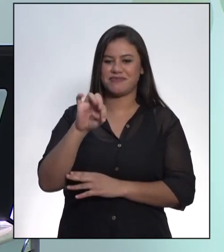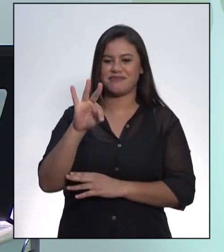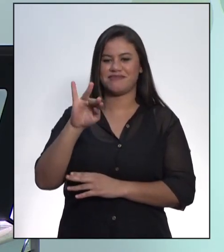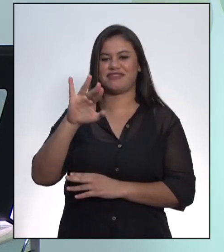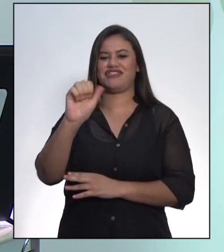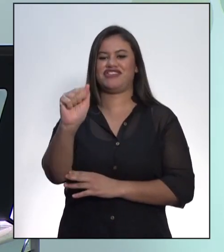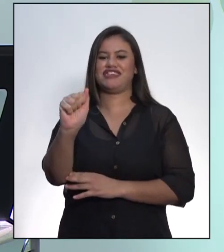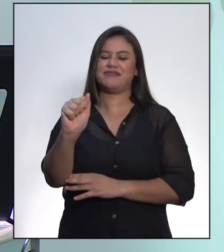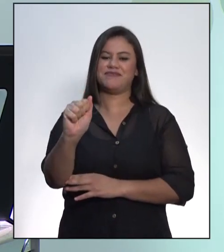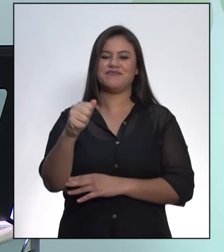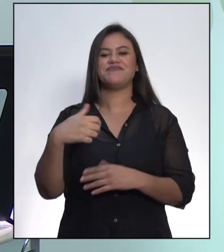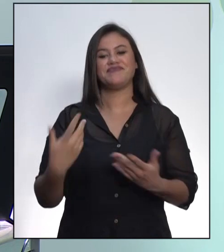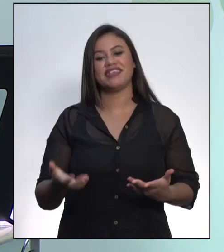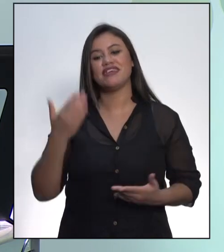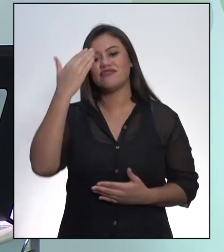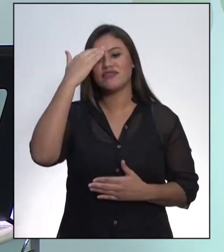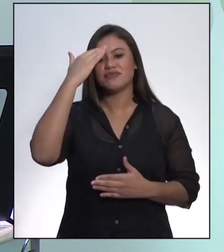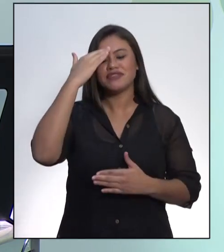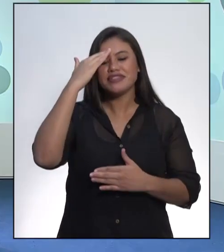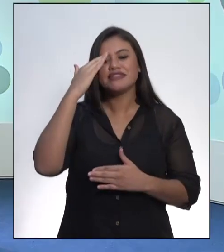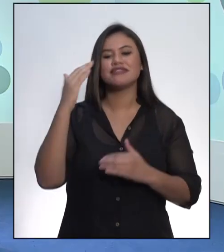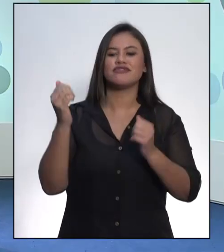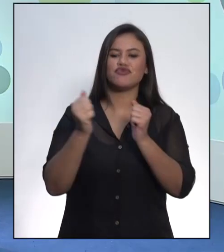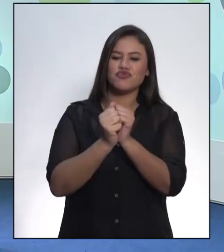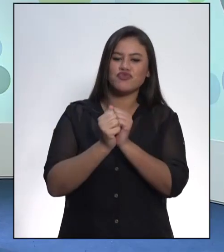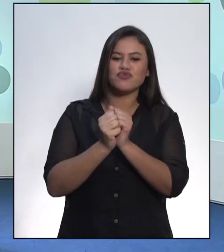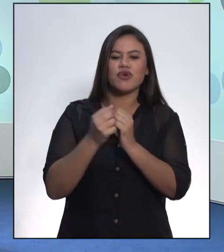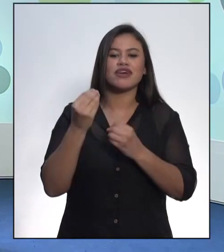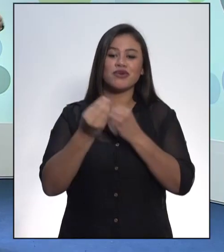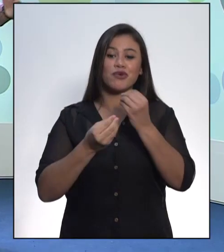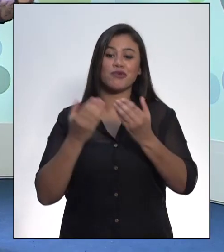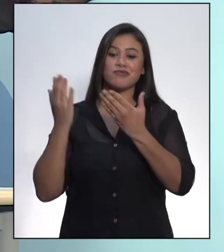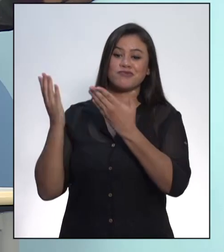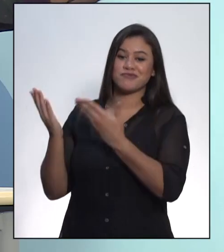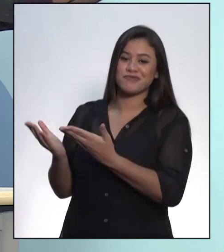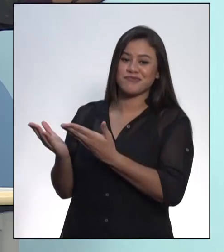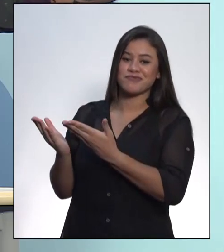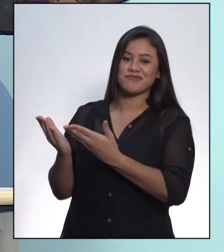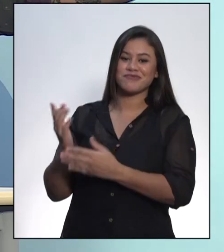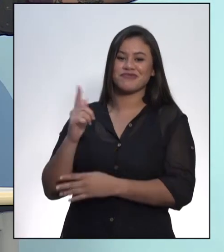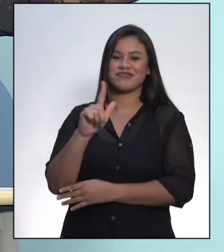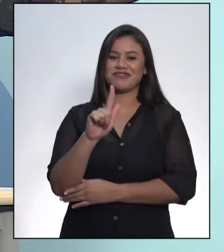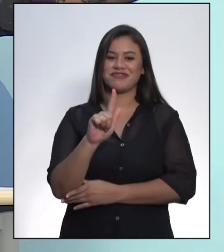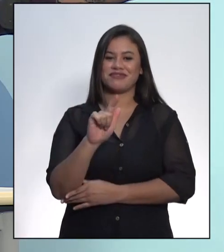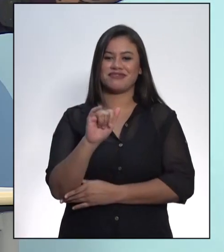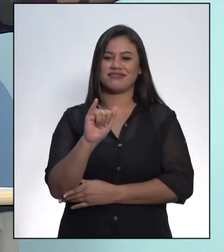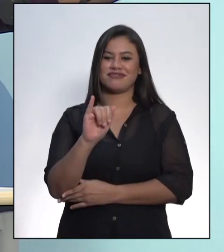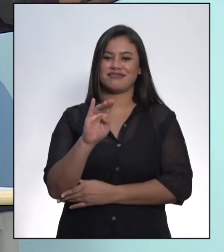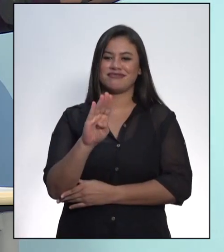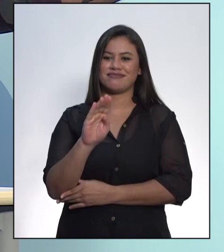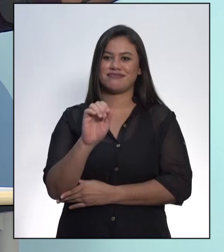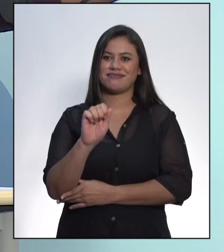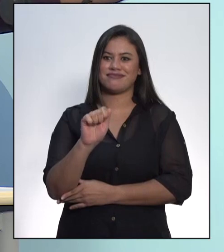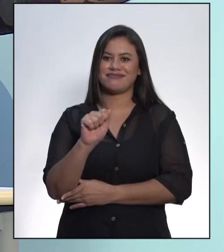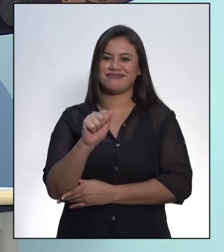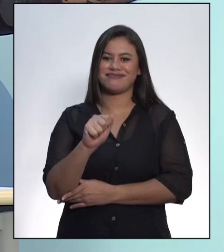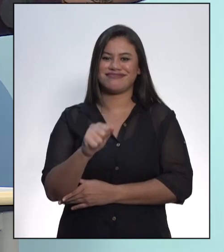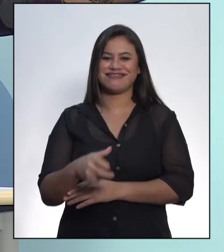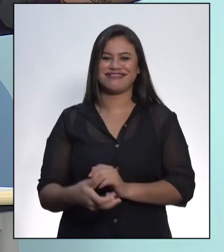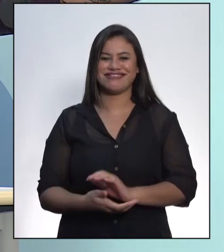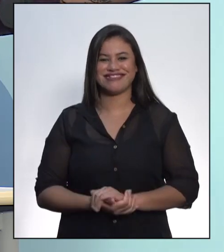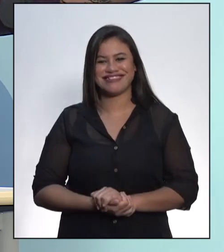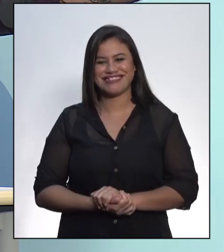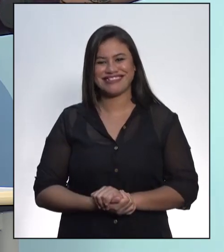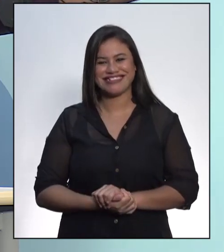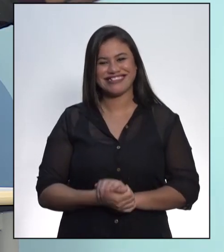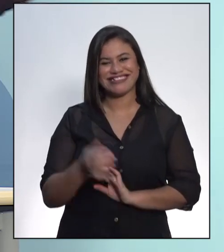aula. E quem está comigo é o professor Giba. Fala, meus alunos queridos! Professor Giba